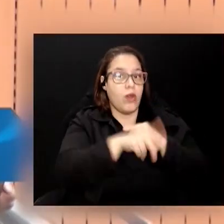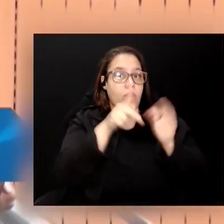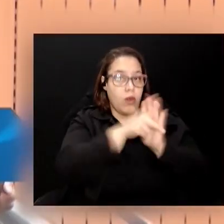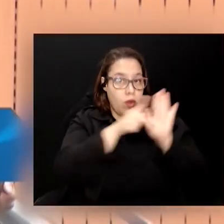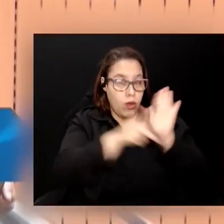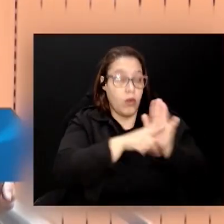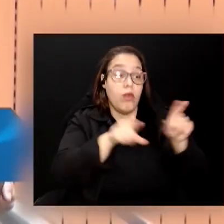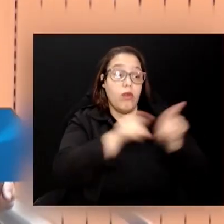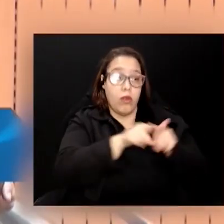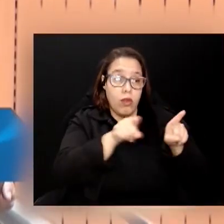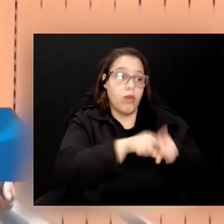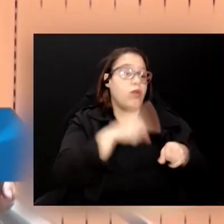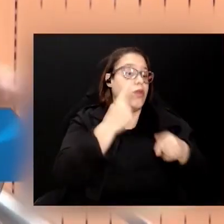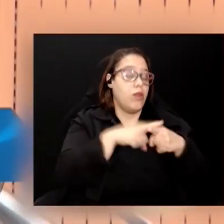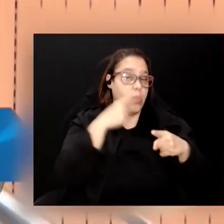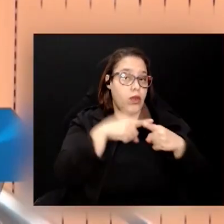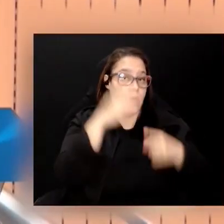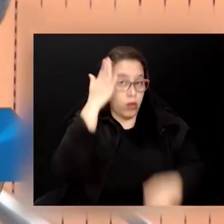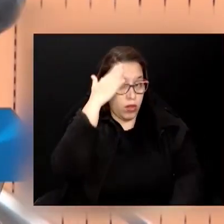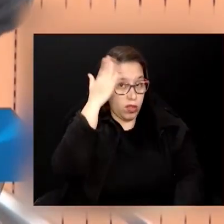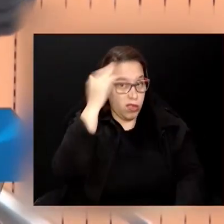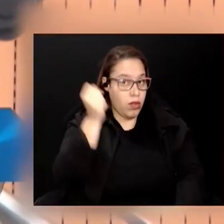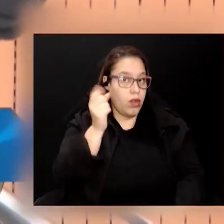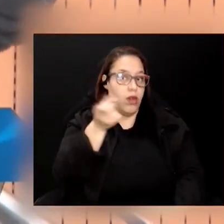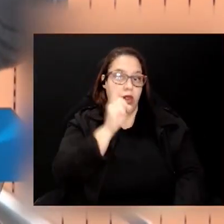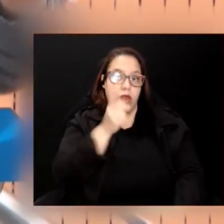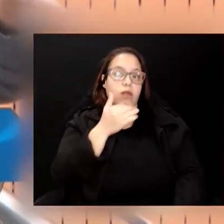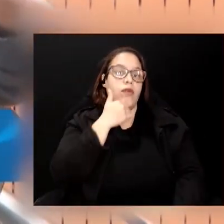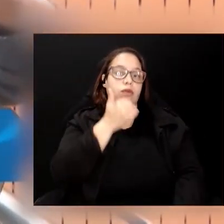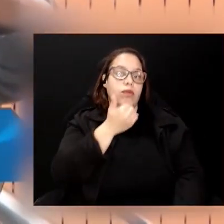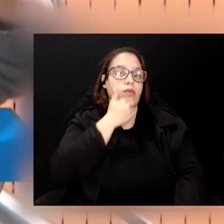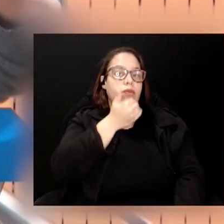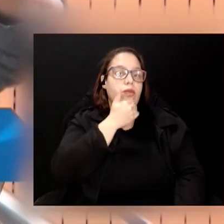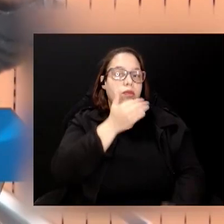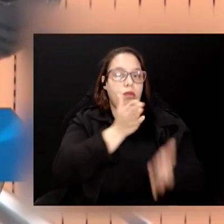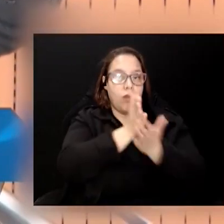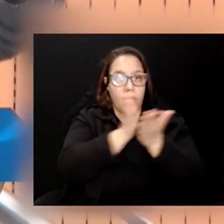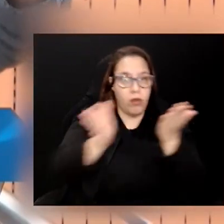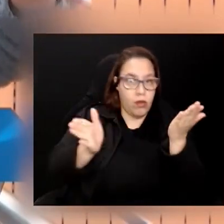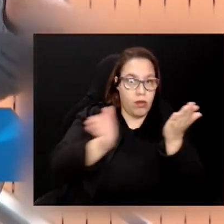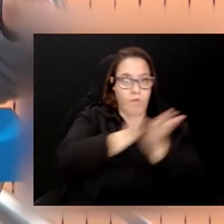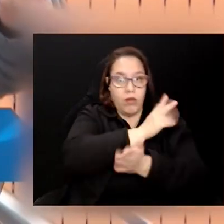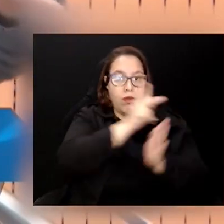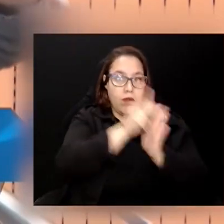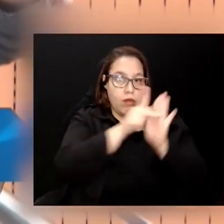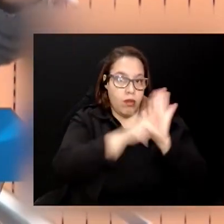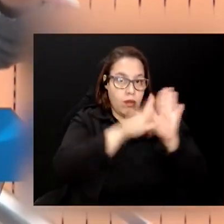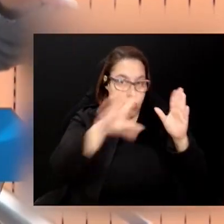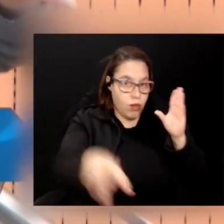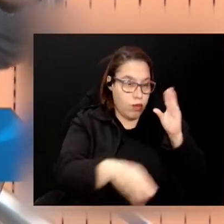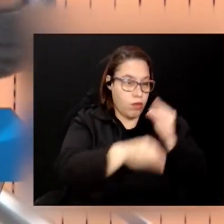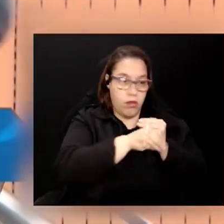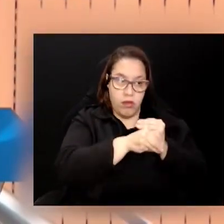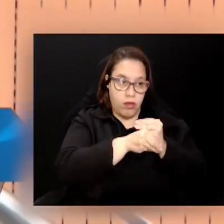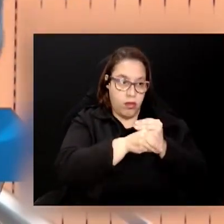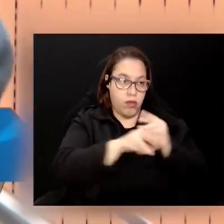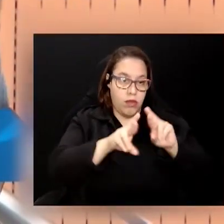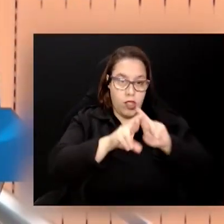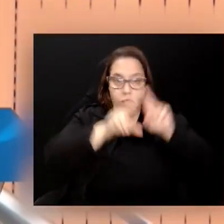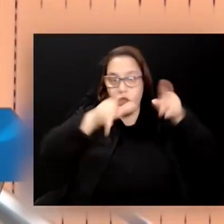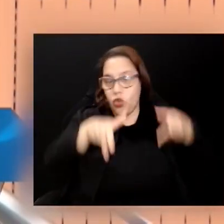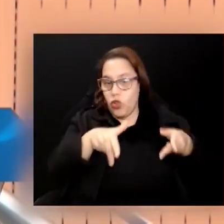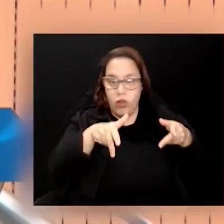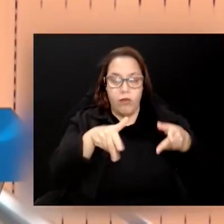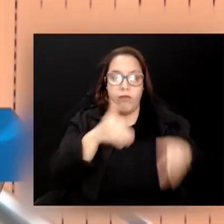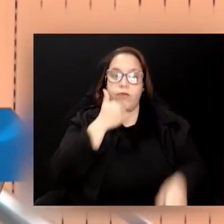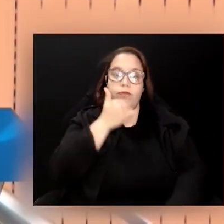a gente sabe que não adianta, não dá para separar projeto e emenda como se fossem coisas separadas. É um